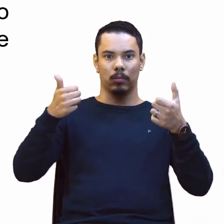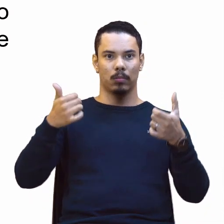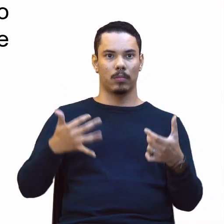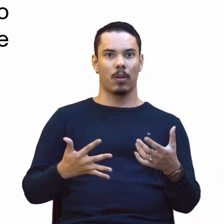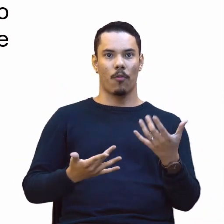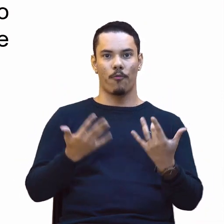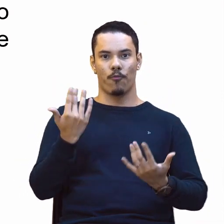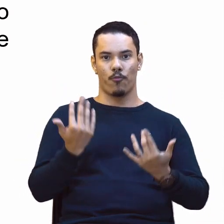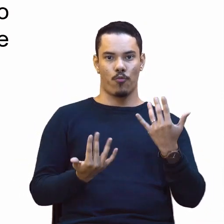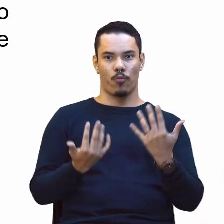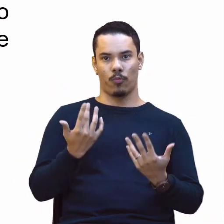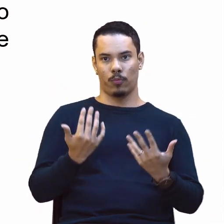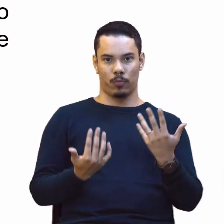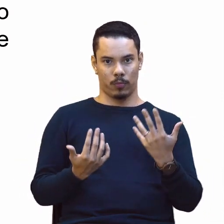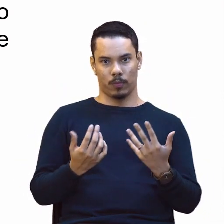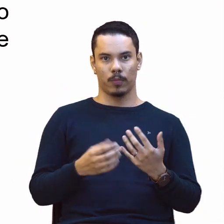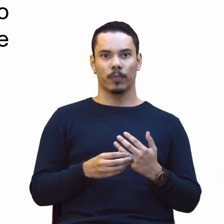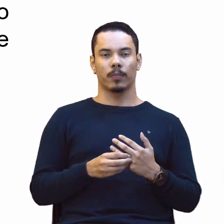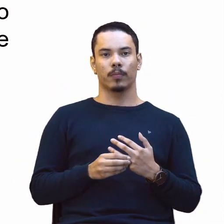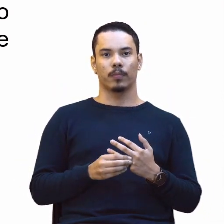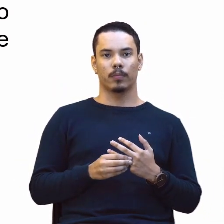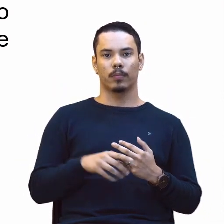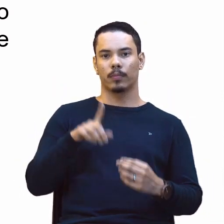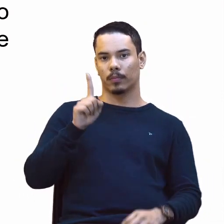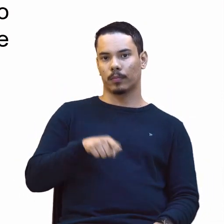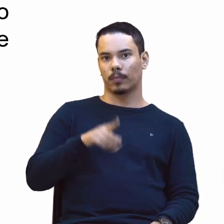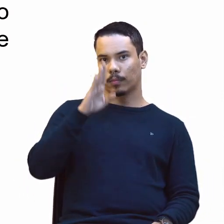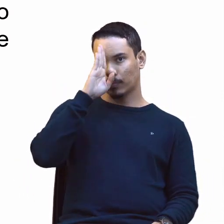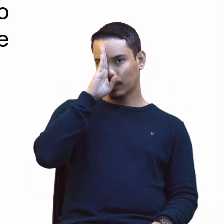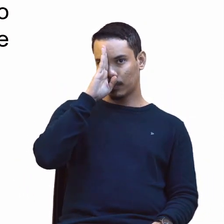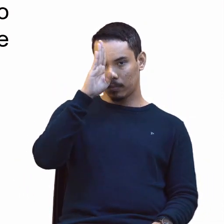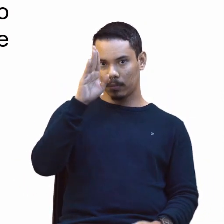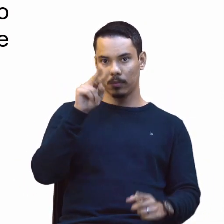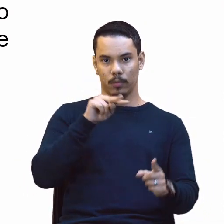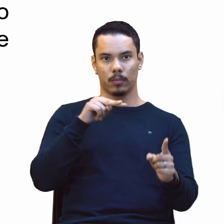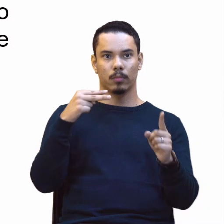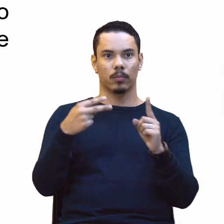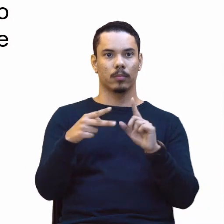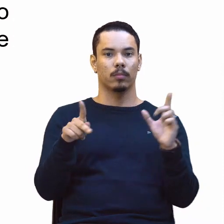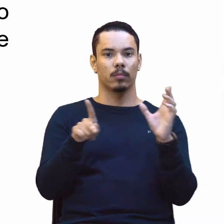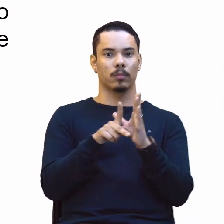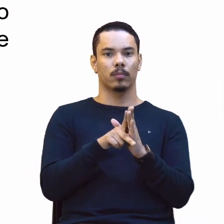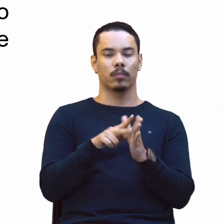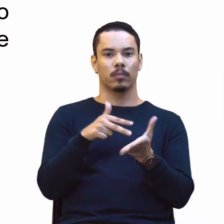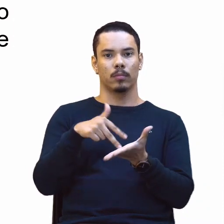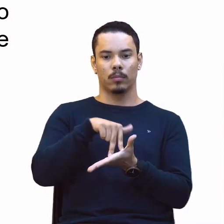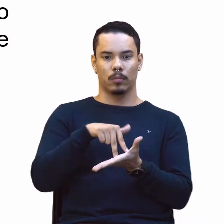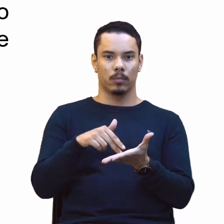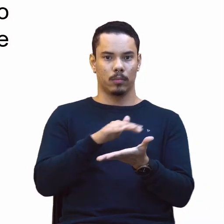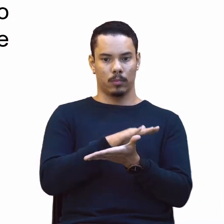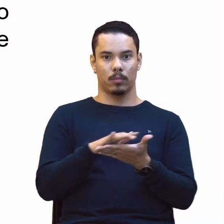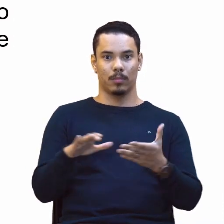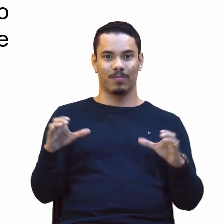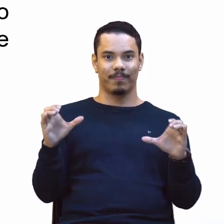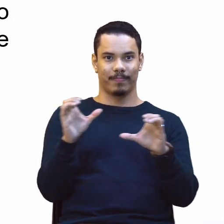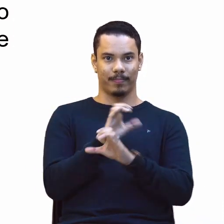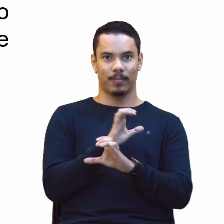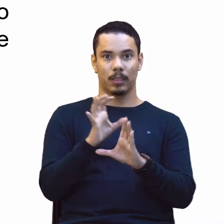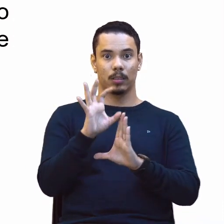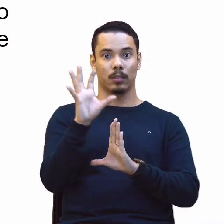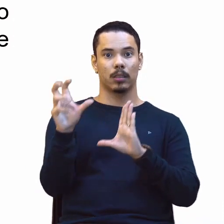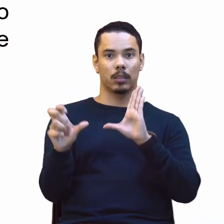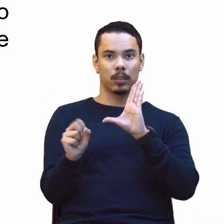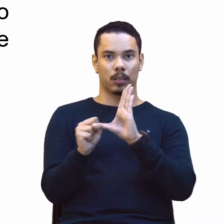fogo, que é o primordial, expressão visível de instabilidade. Símbolo da eterna agitação